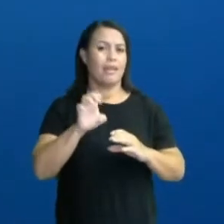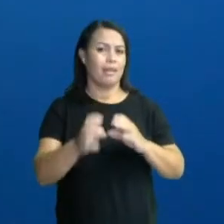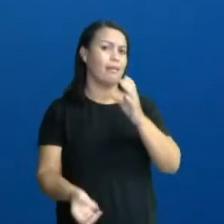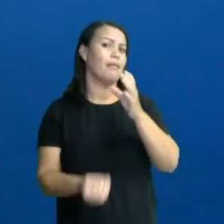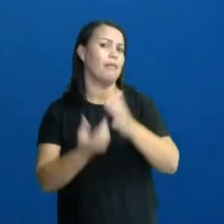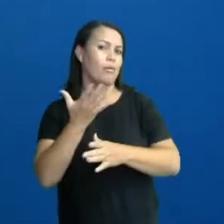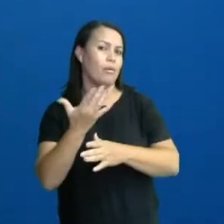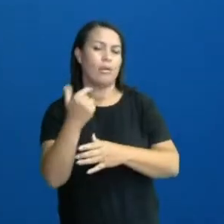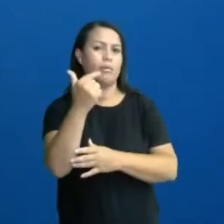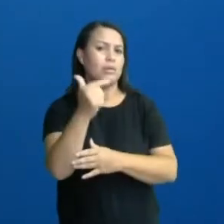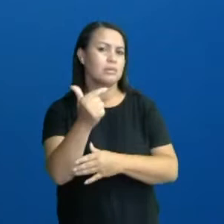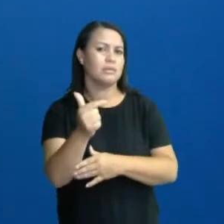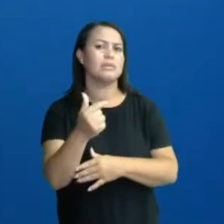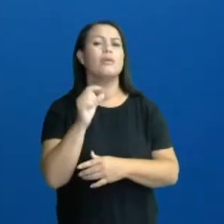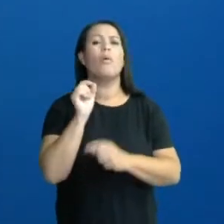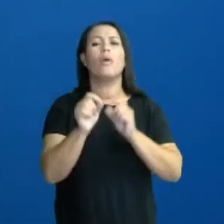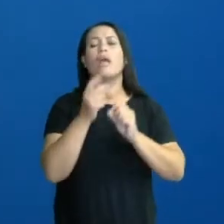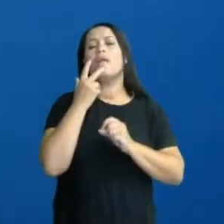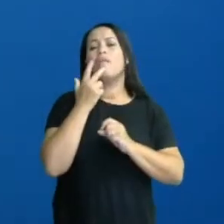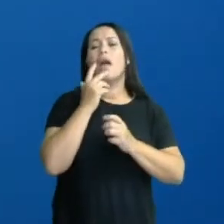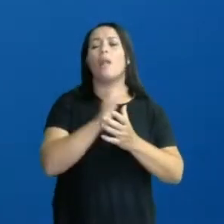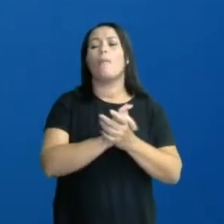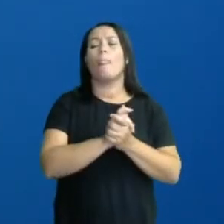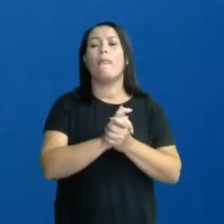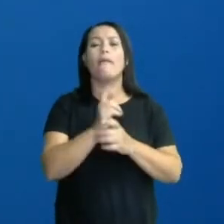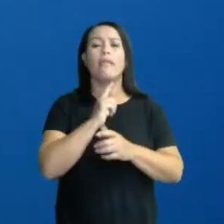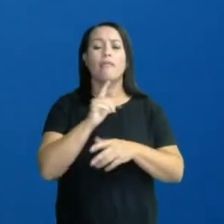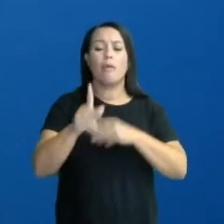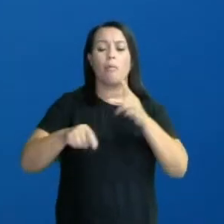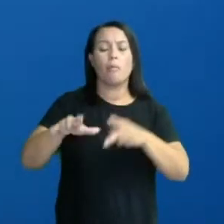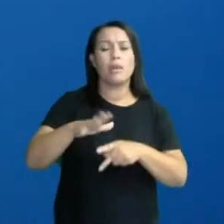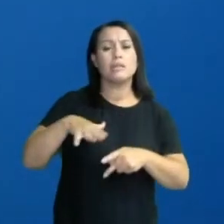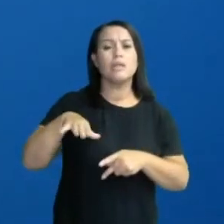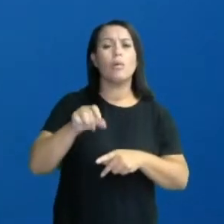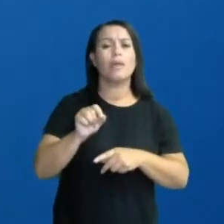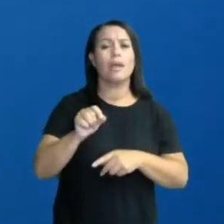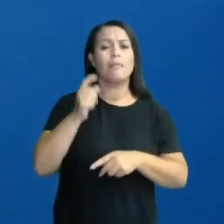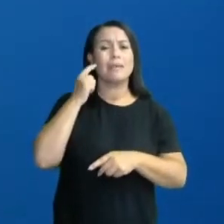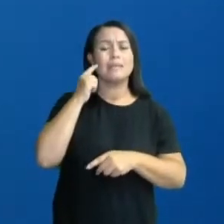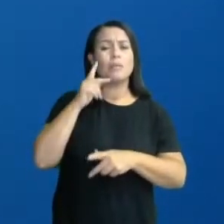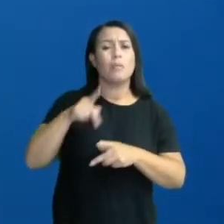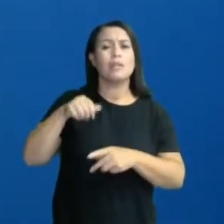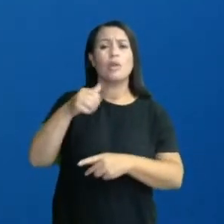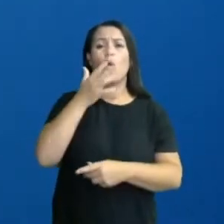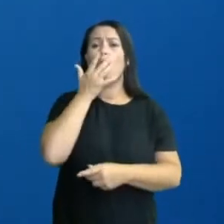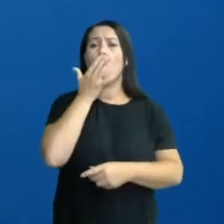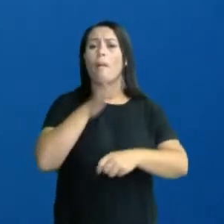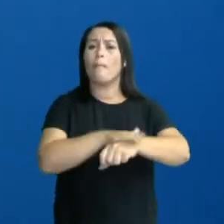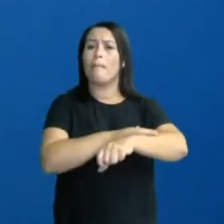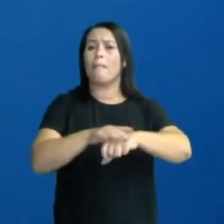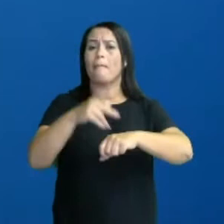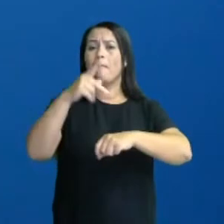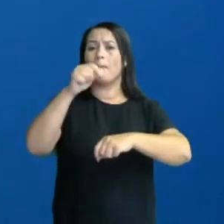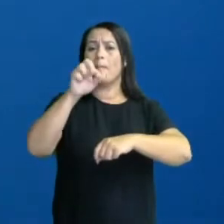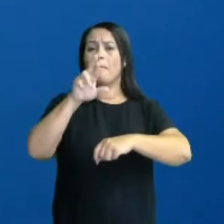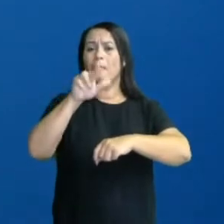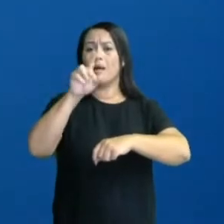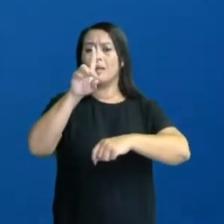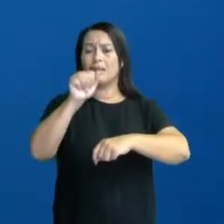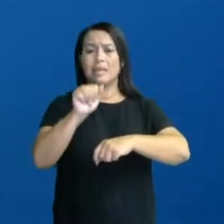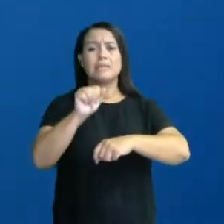né? Então, eles alegam que essa população parda aqui nada mais é do que os descendentes